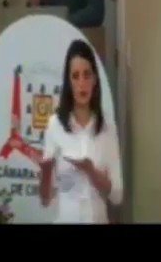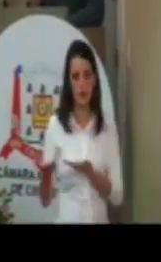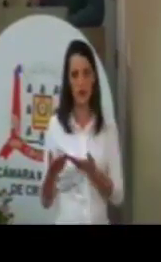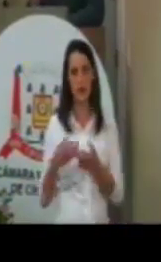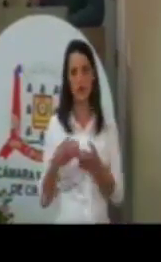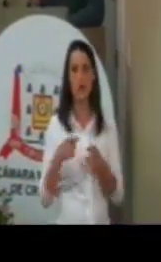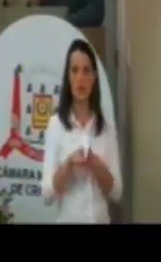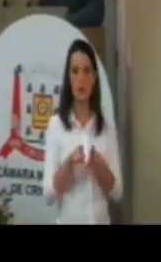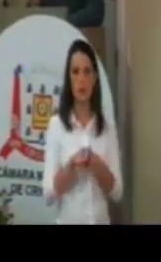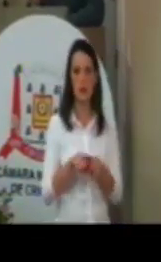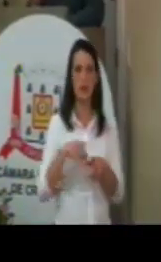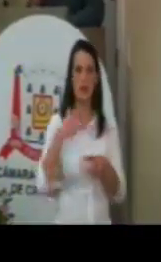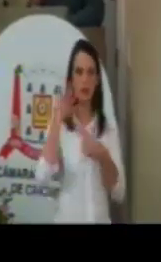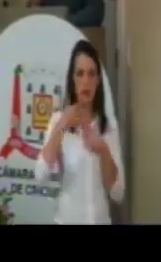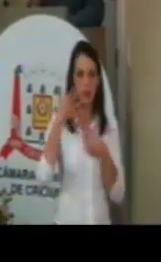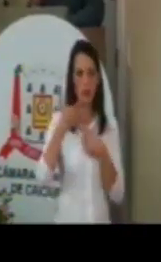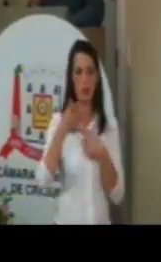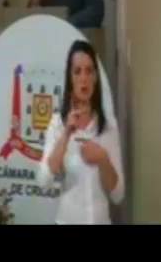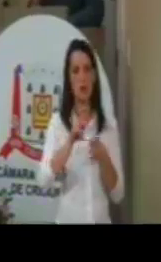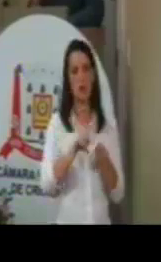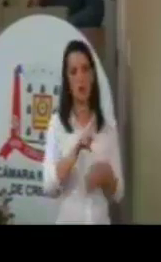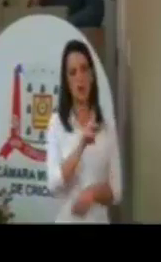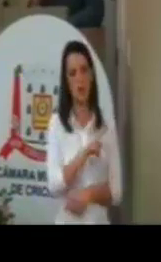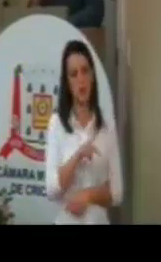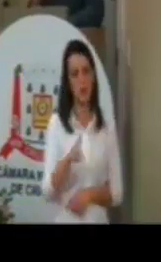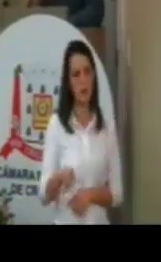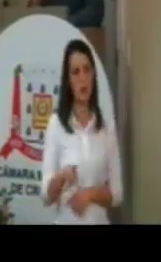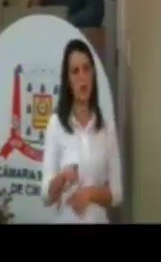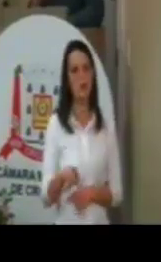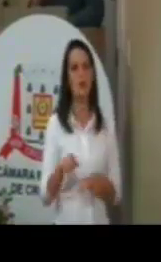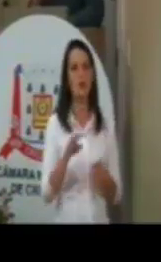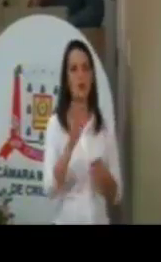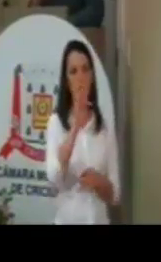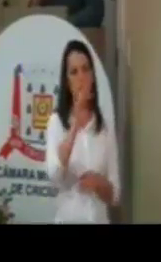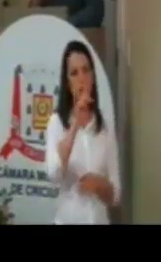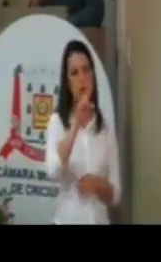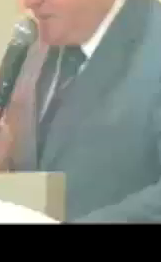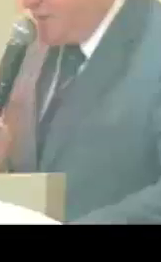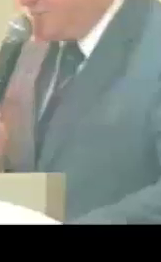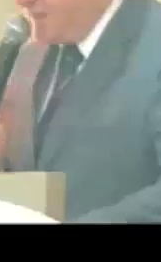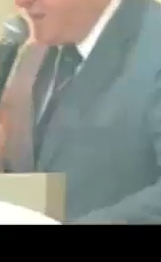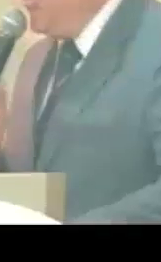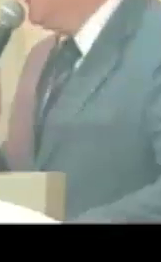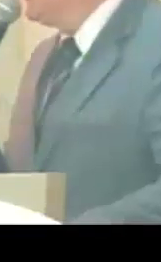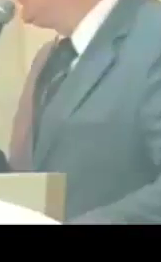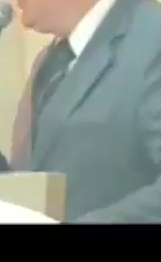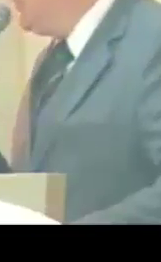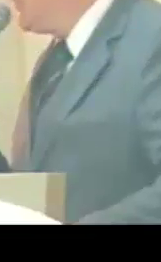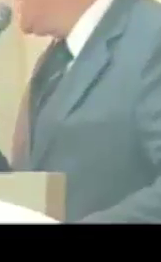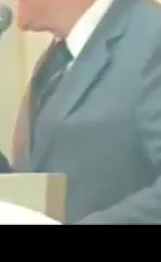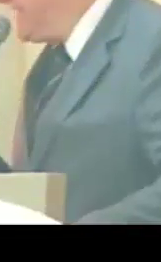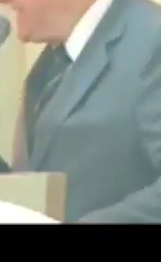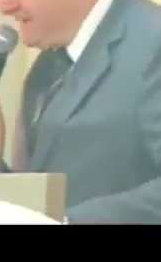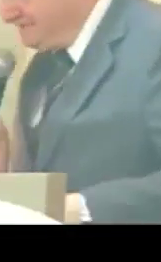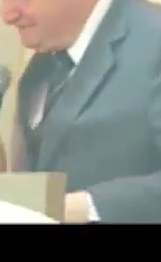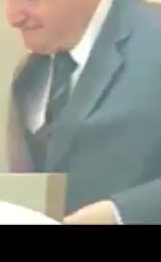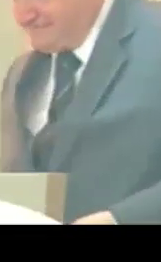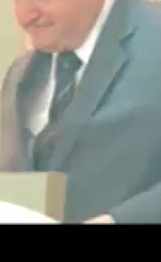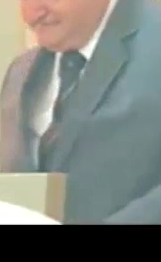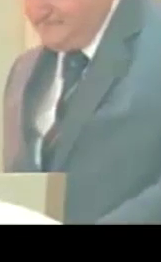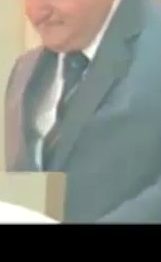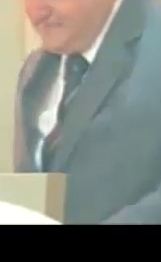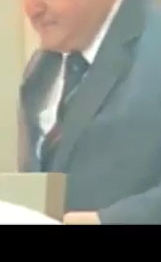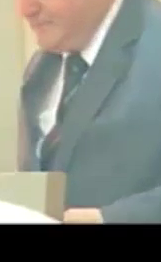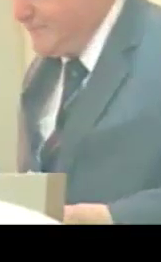Convido para fazer uso da palavra neste momento o senhor presidente do Tribunal de Contas do Estado de Santa Catarina, conselheiro Júlio